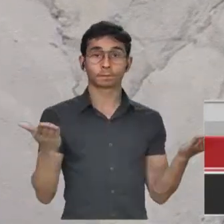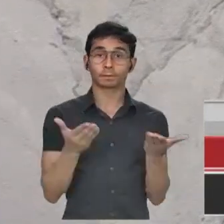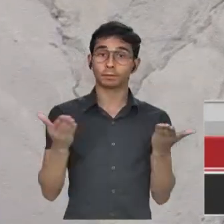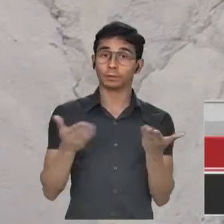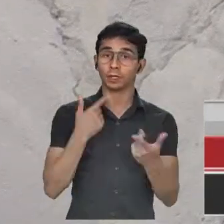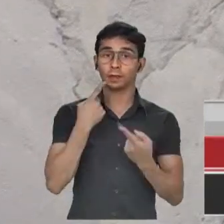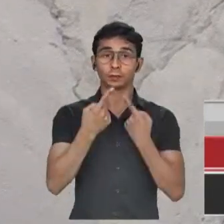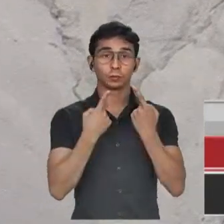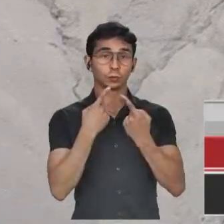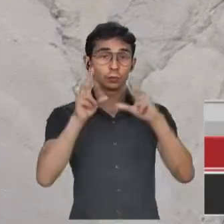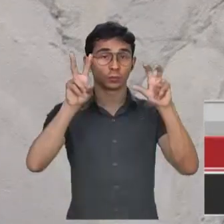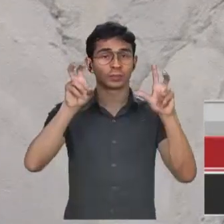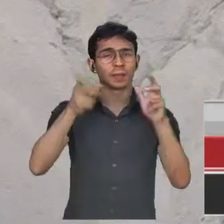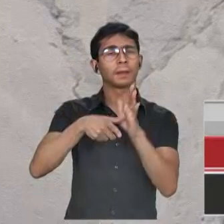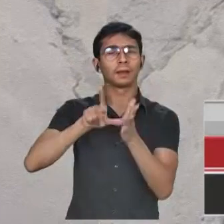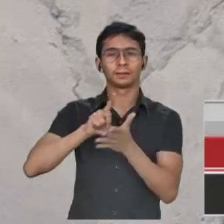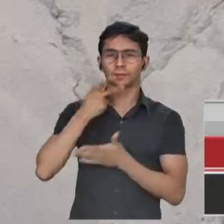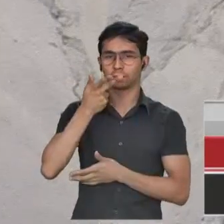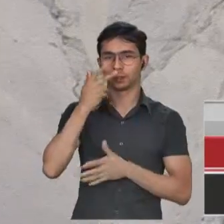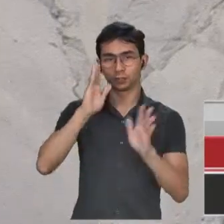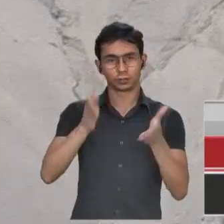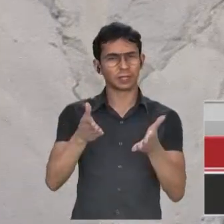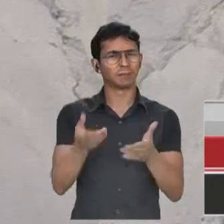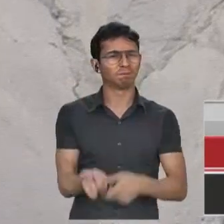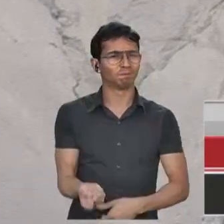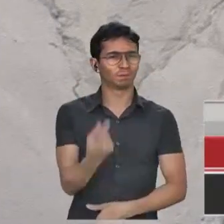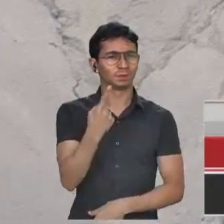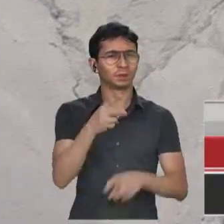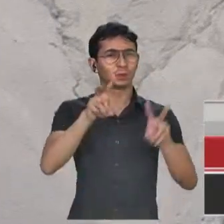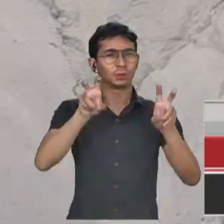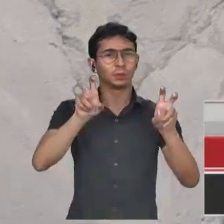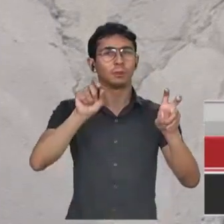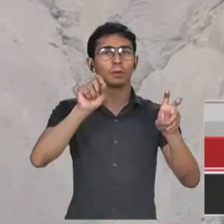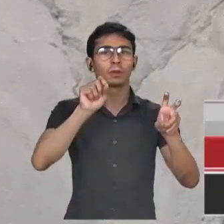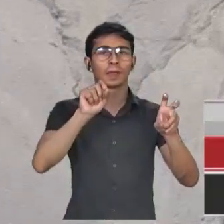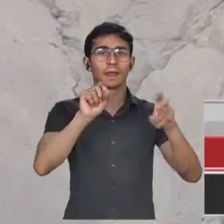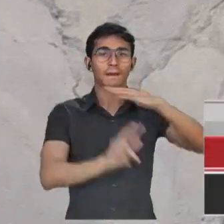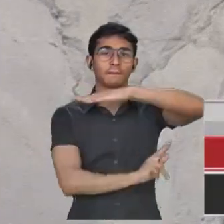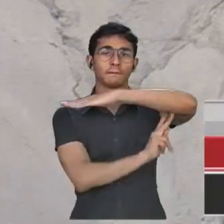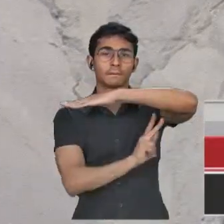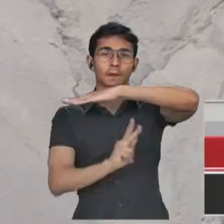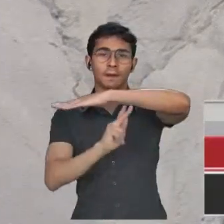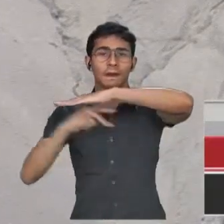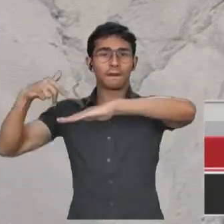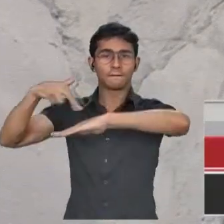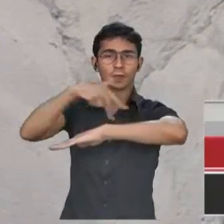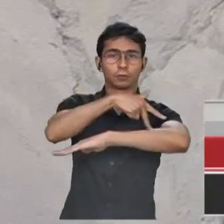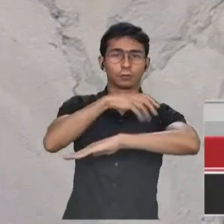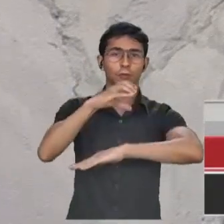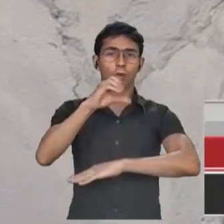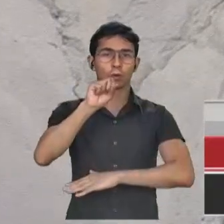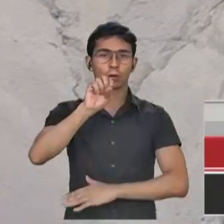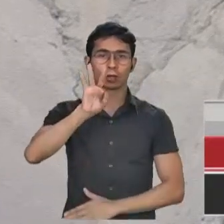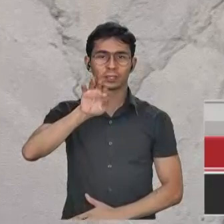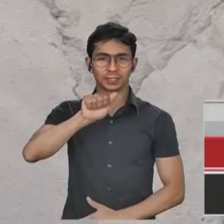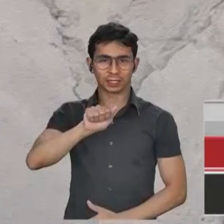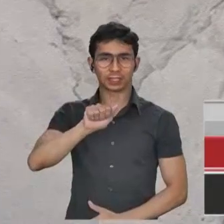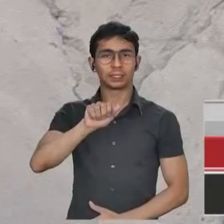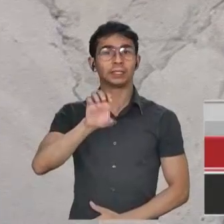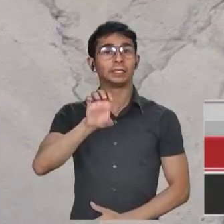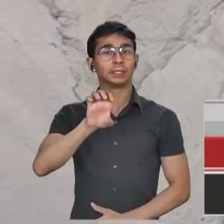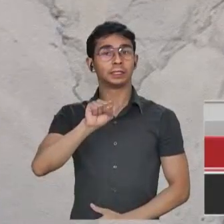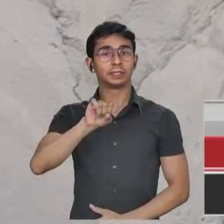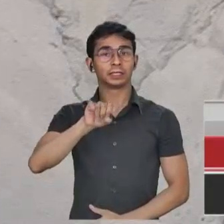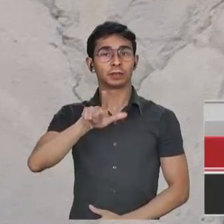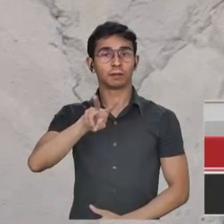muita estranheza que o assunto desativar o o viaduto costa e silva o famoso